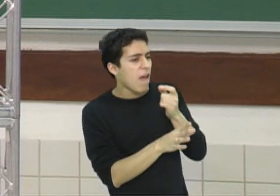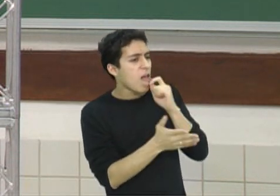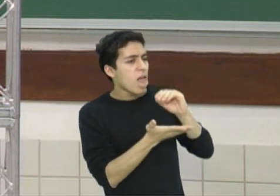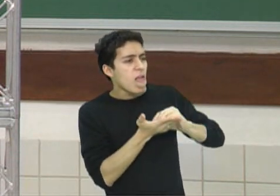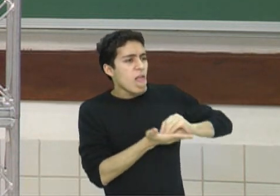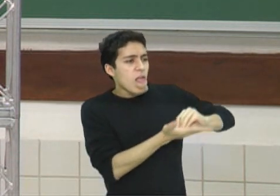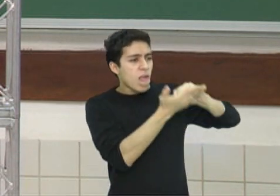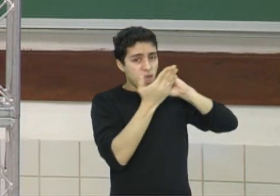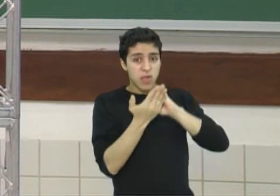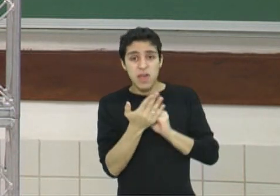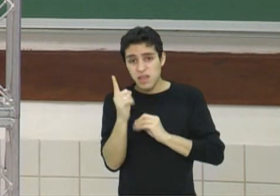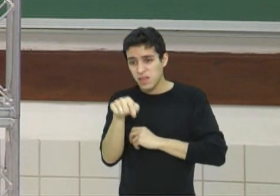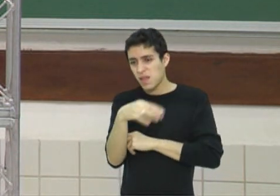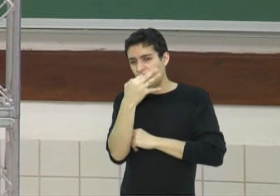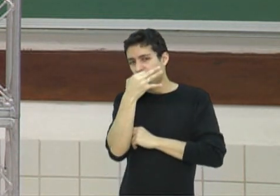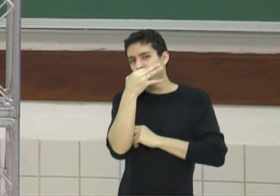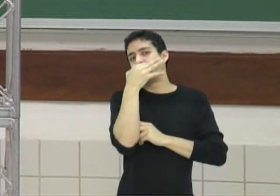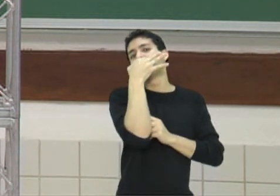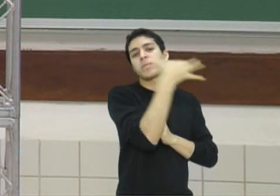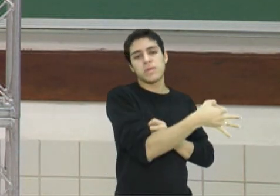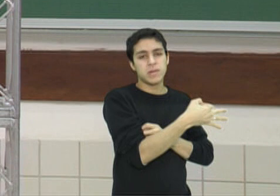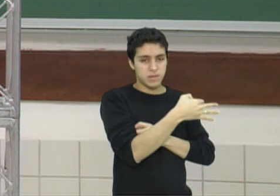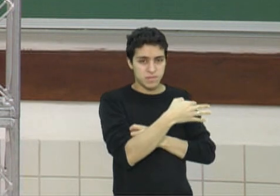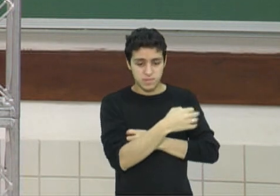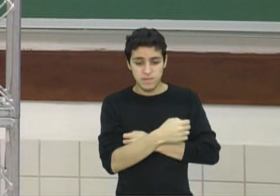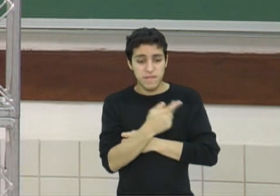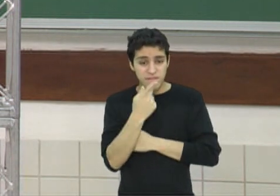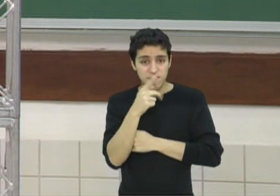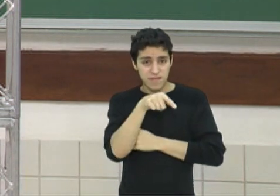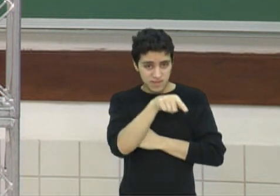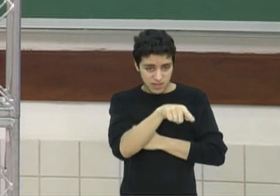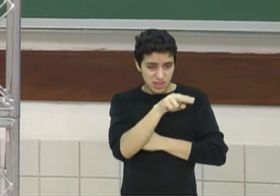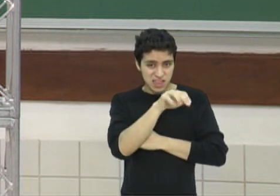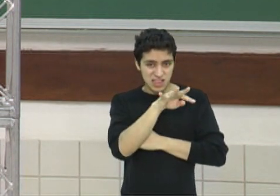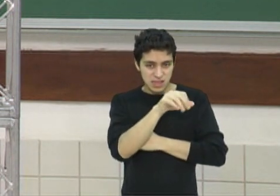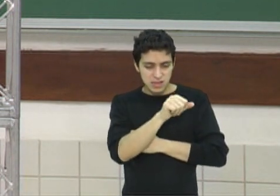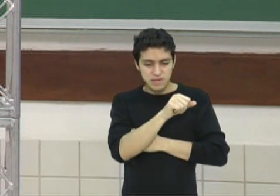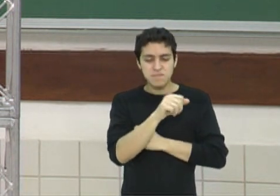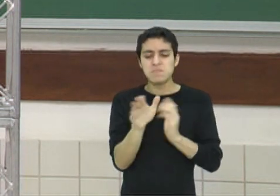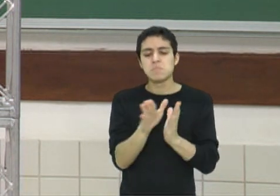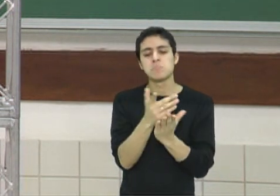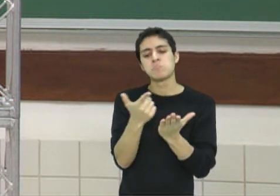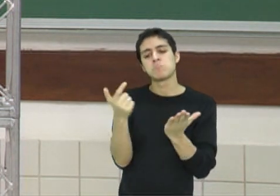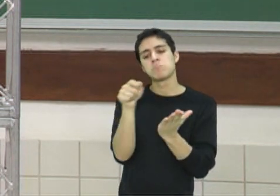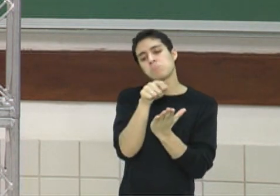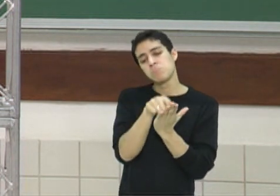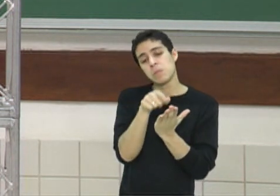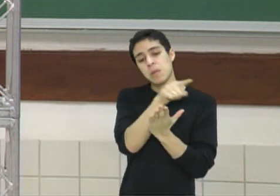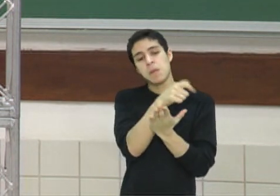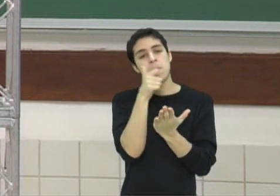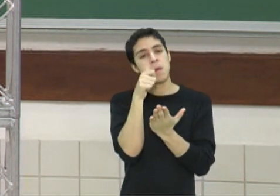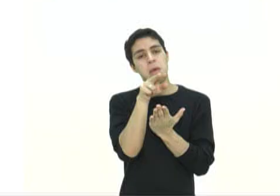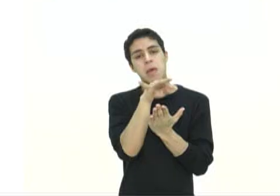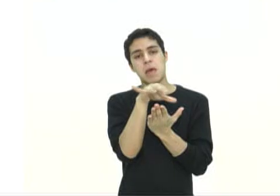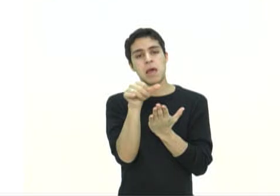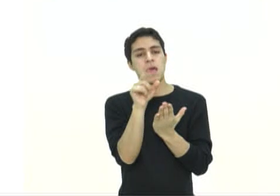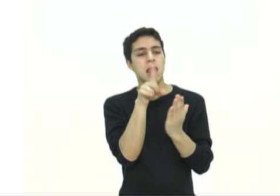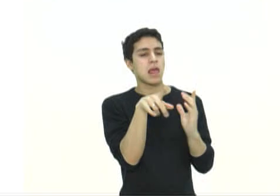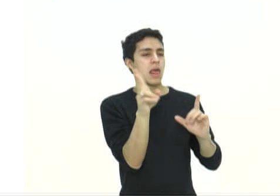Então ele fez essa crítica chamando a pintura de Anita, através dos jornais da época, de